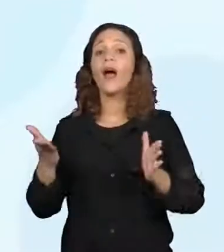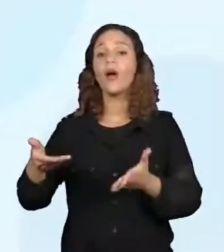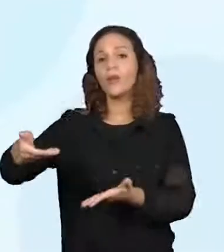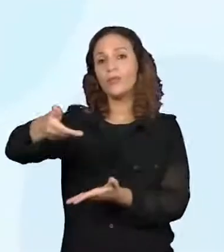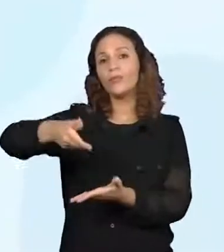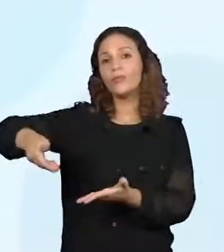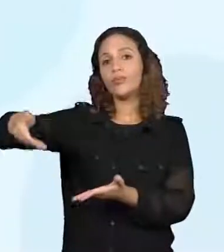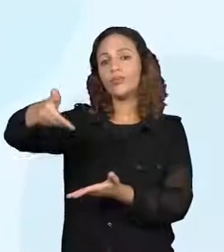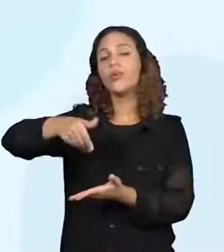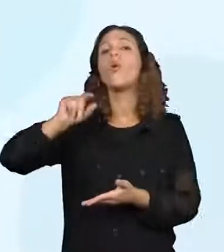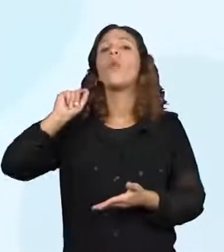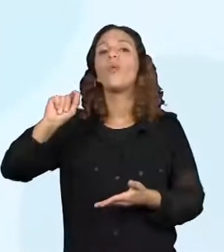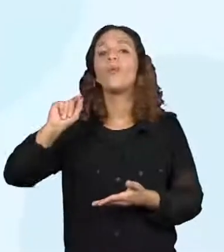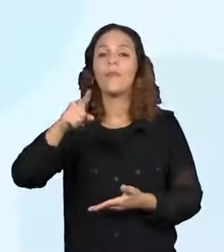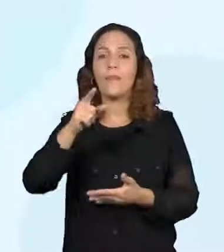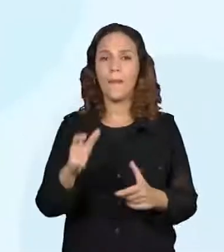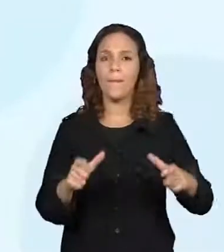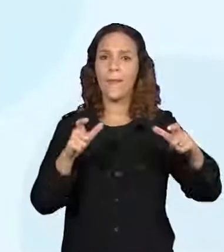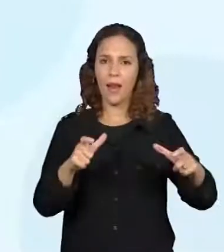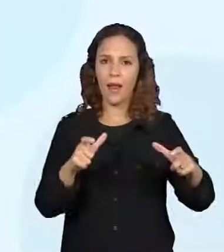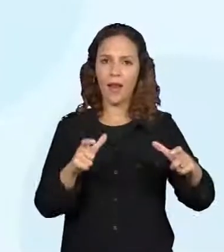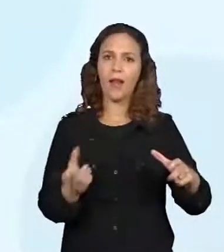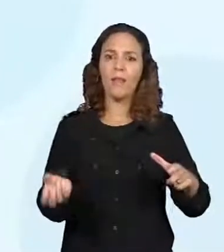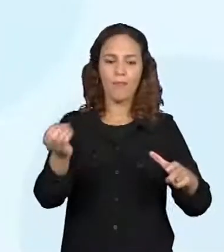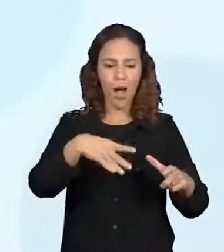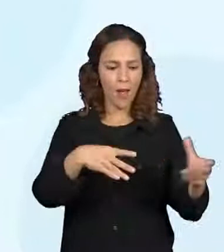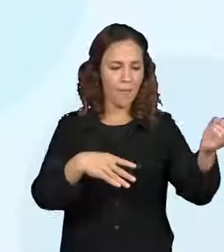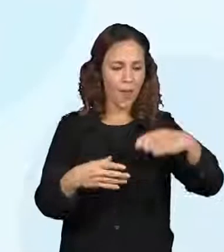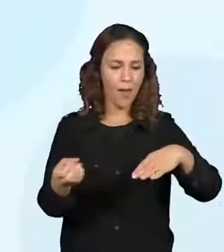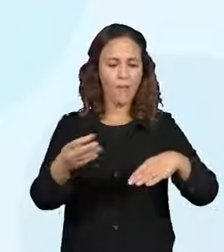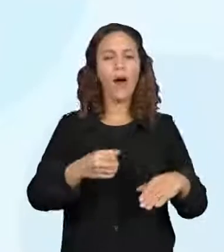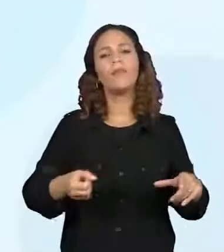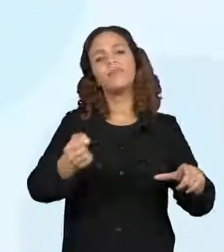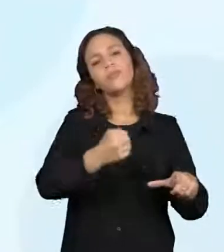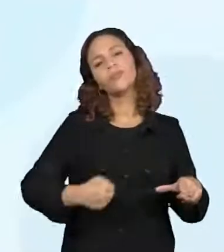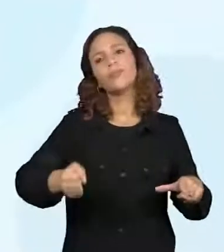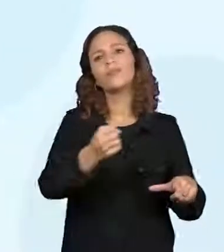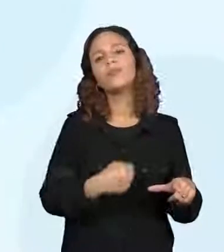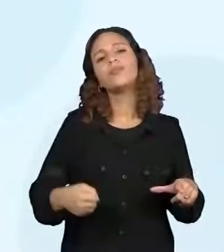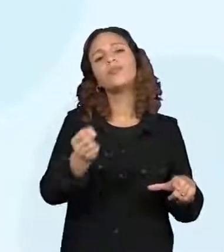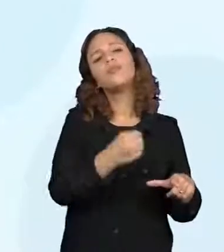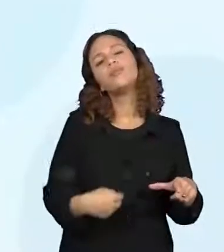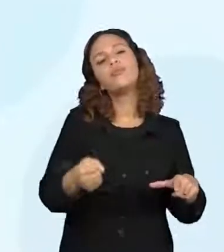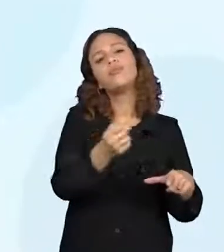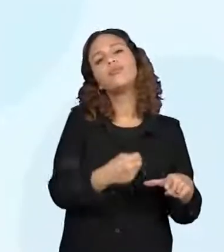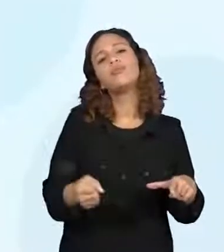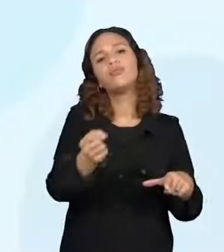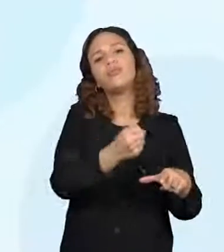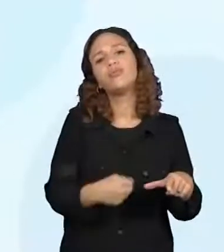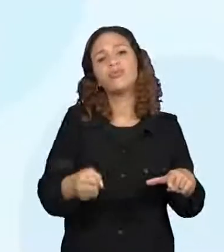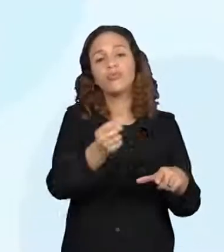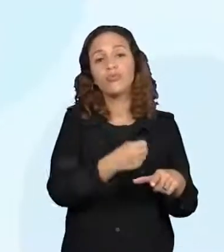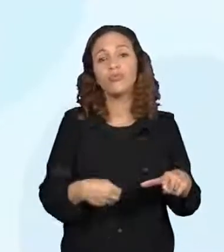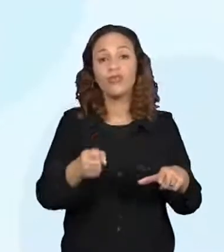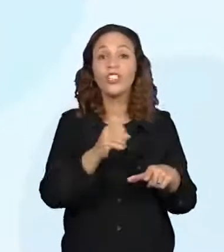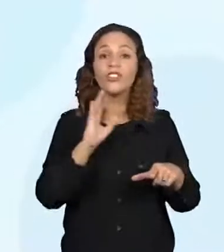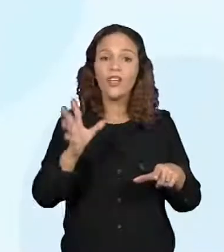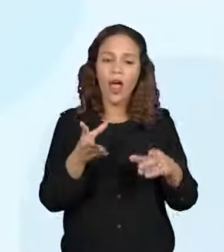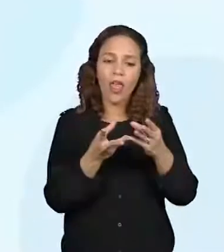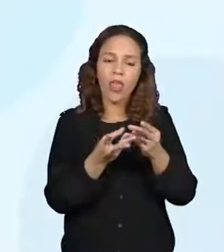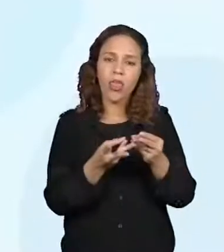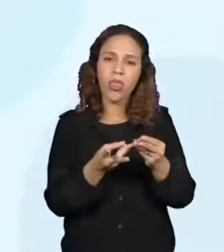os ingredientes em uma panela e leve ao fogo médio, mexendo sempre, até formar uma